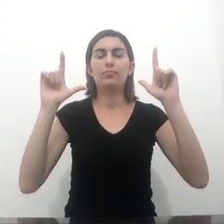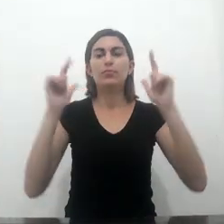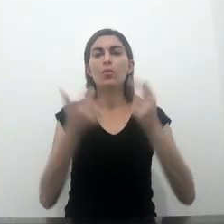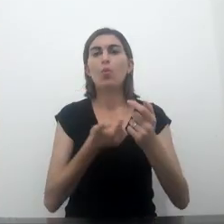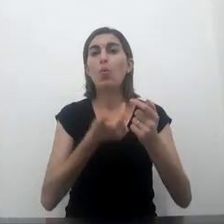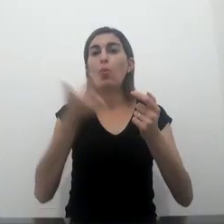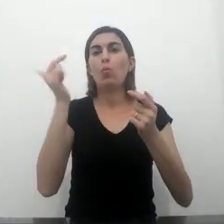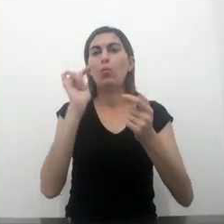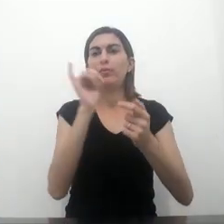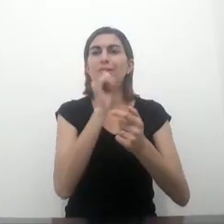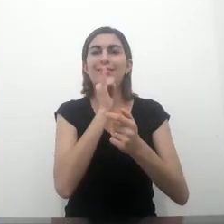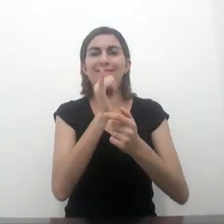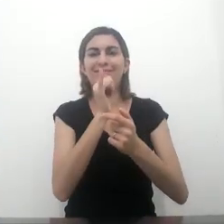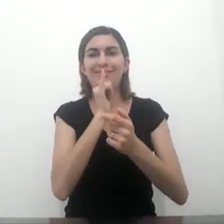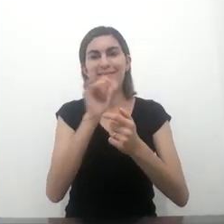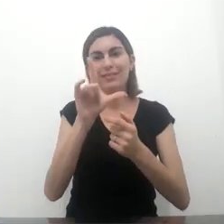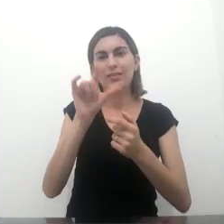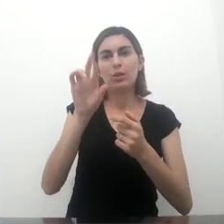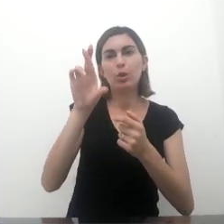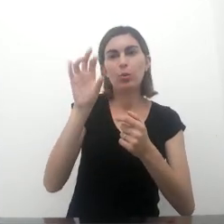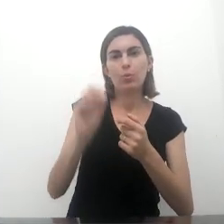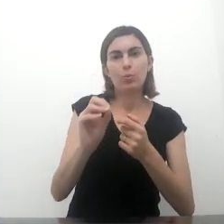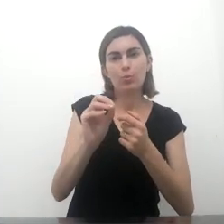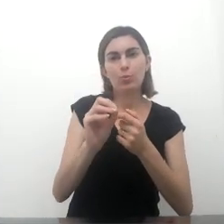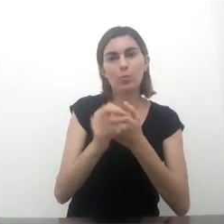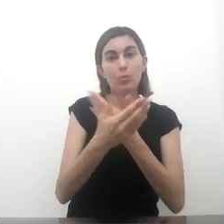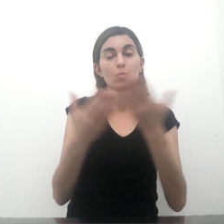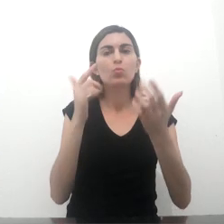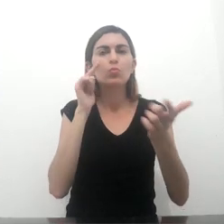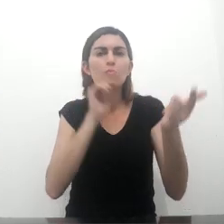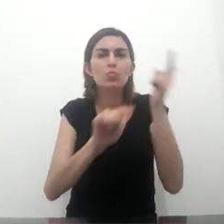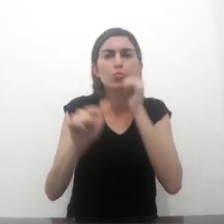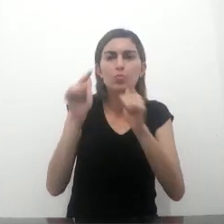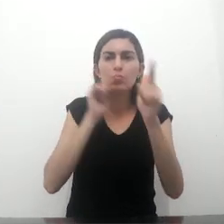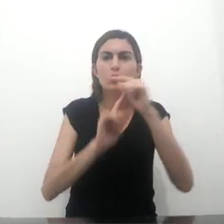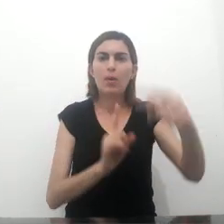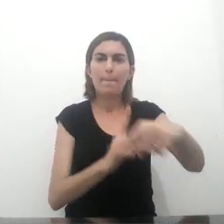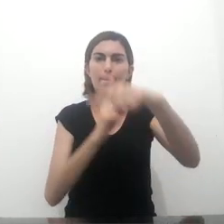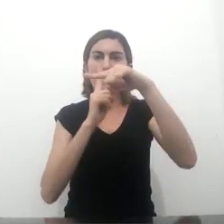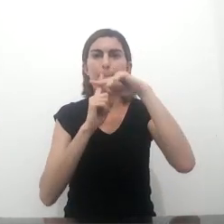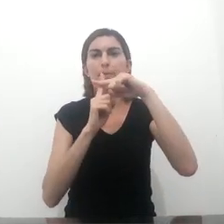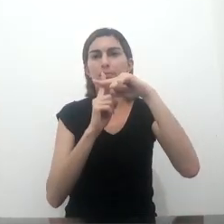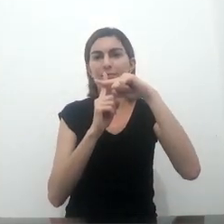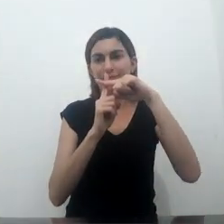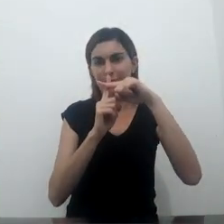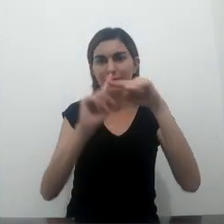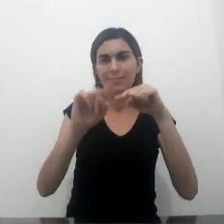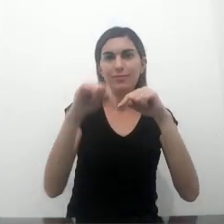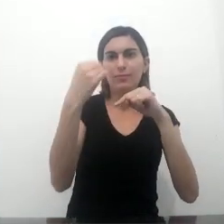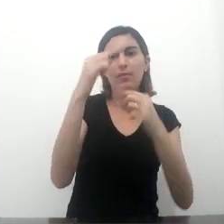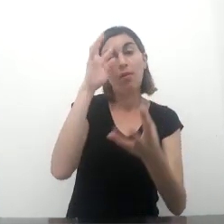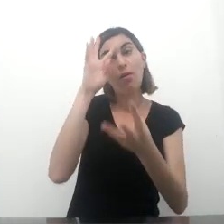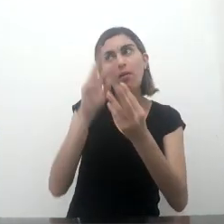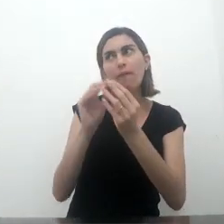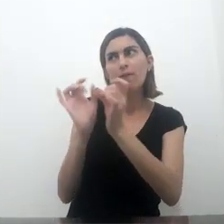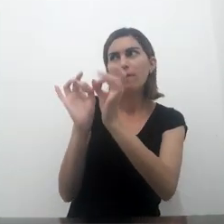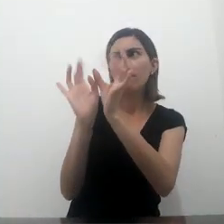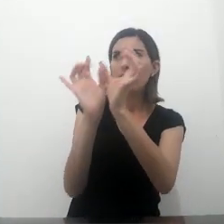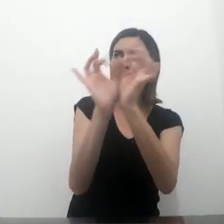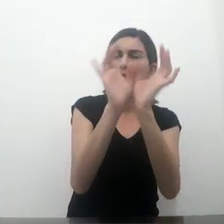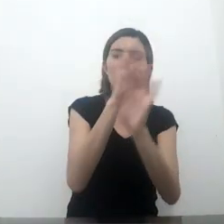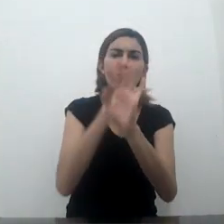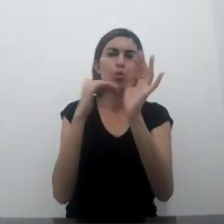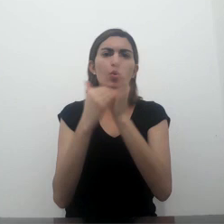mais outro exemplo de lucro, que é o resultado positivo após deduzir das